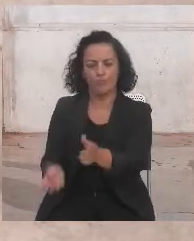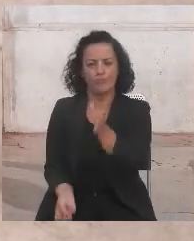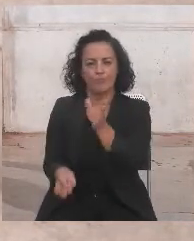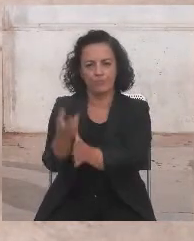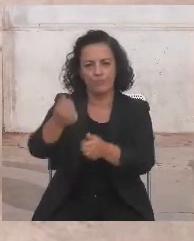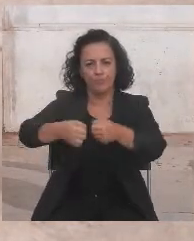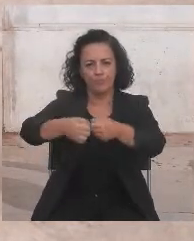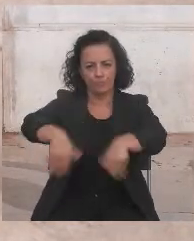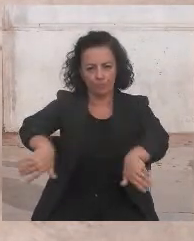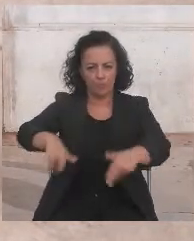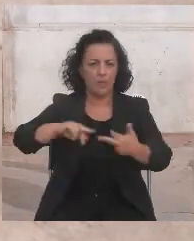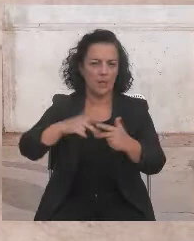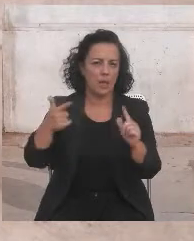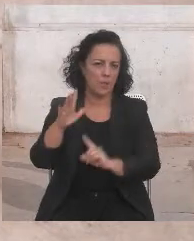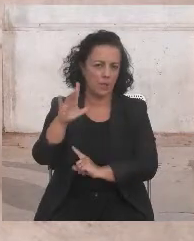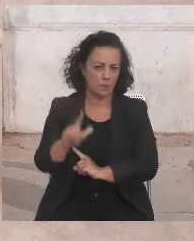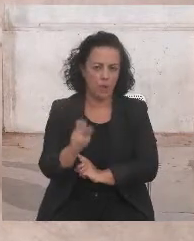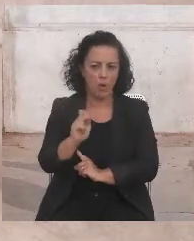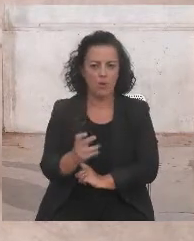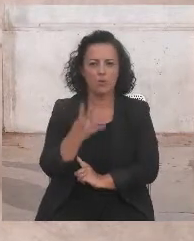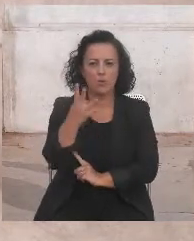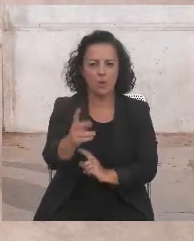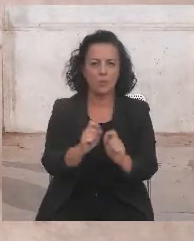Câmara Municipal de Lisboa para o quadriênio